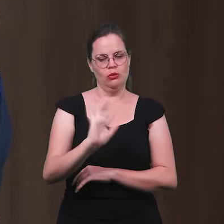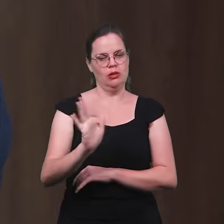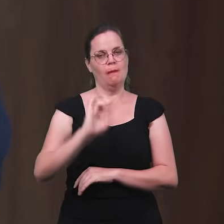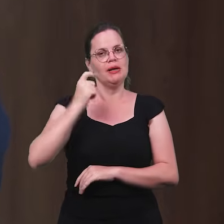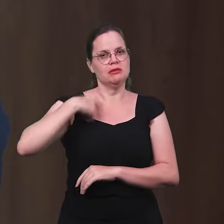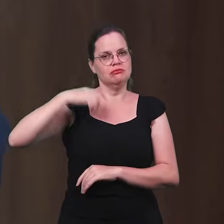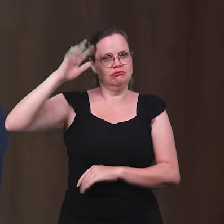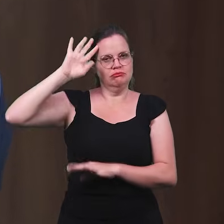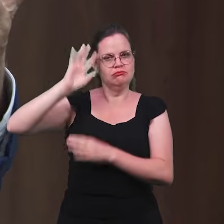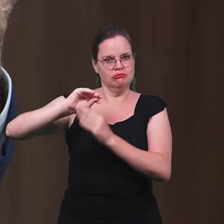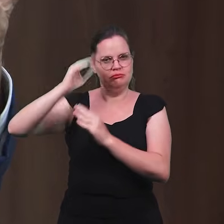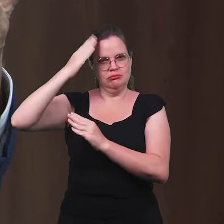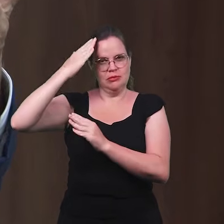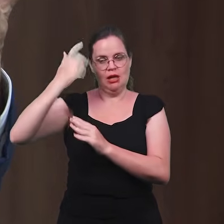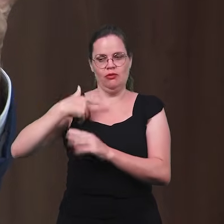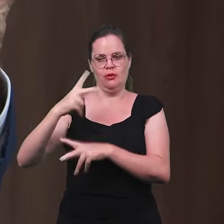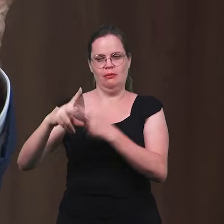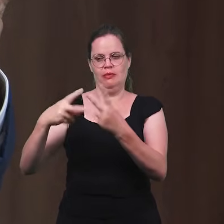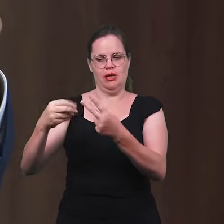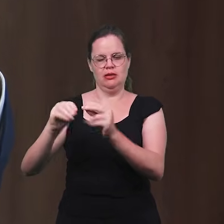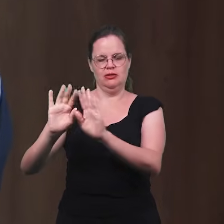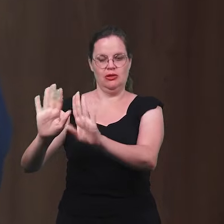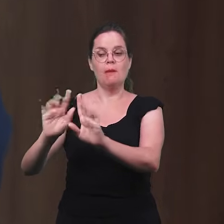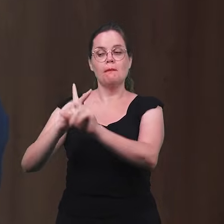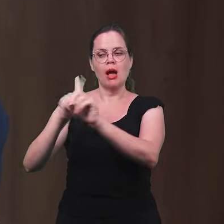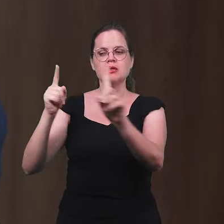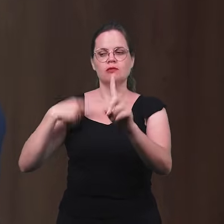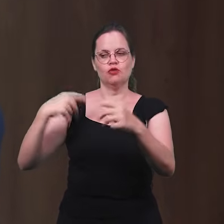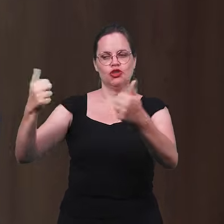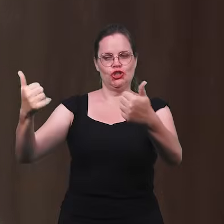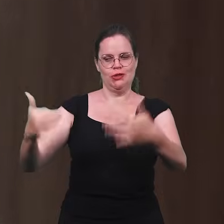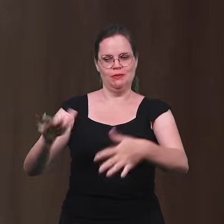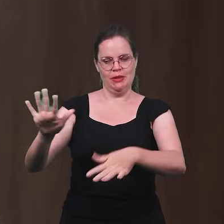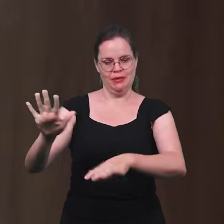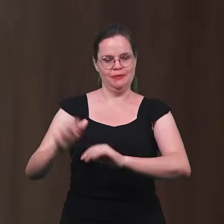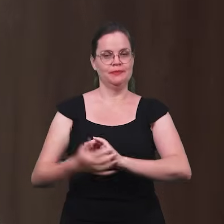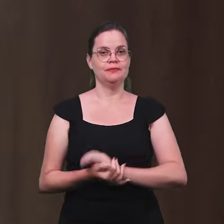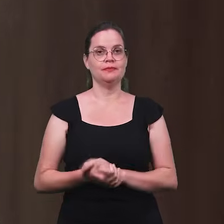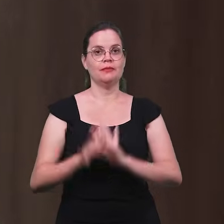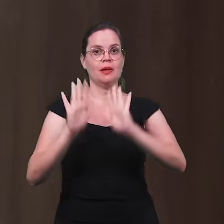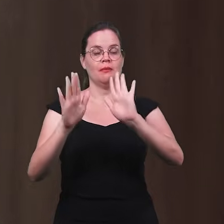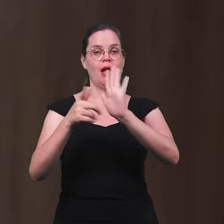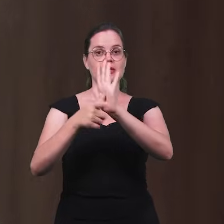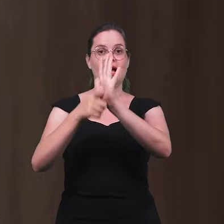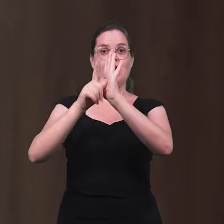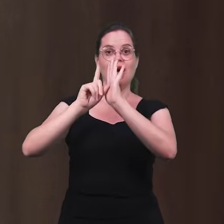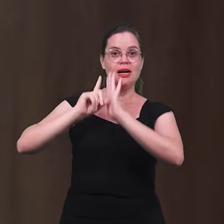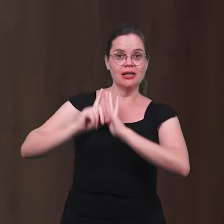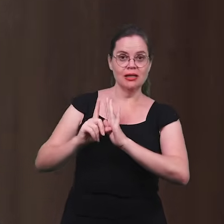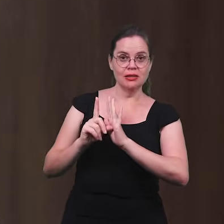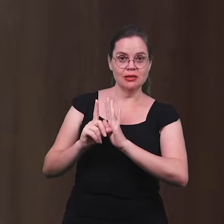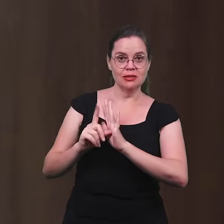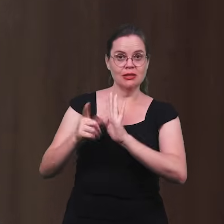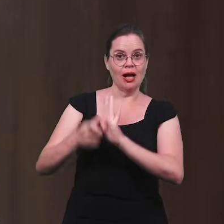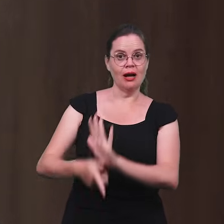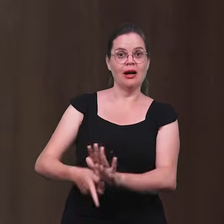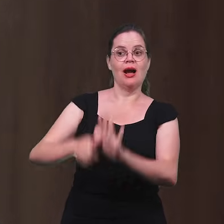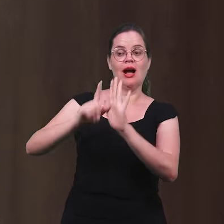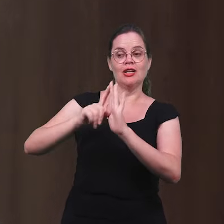interpretação, ele disse que daria a interpretação. Mas antes de dar a interpretação,